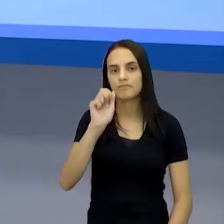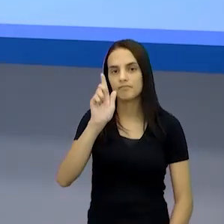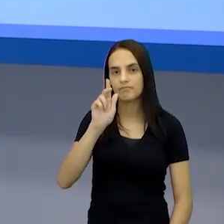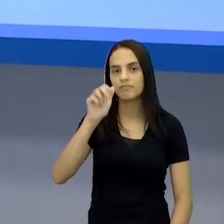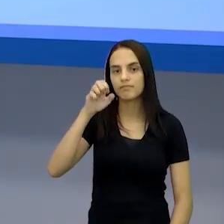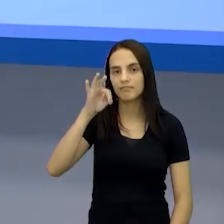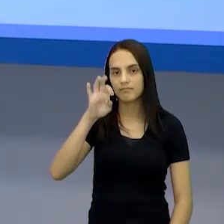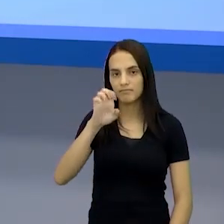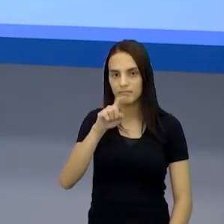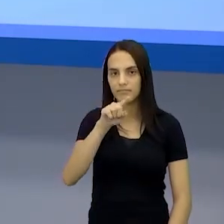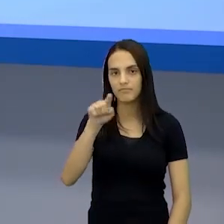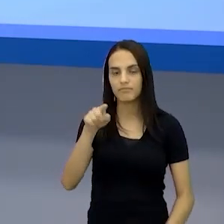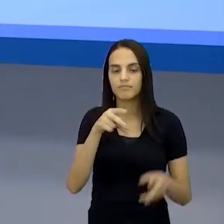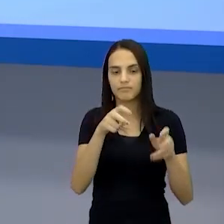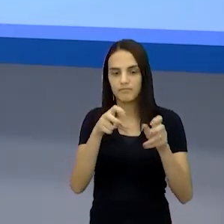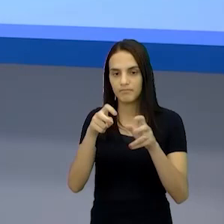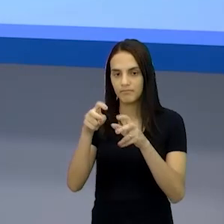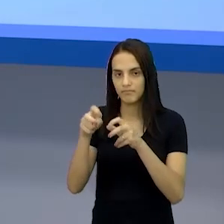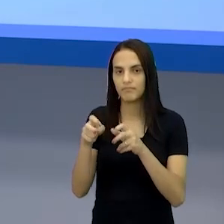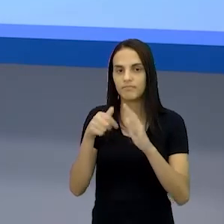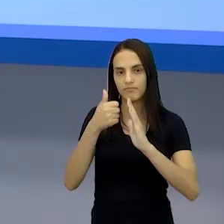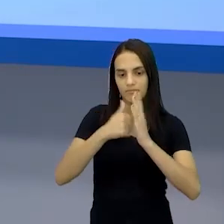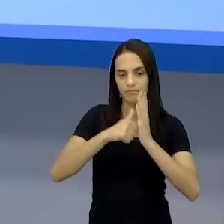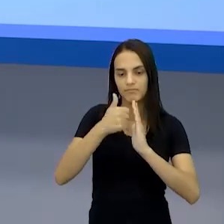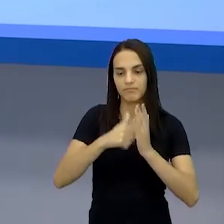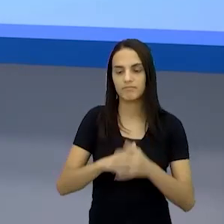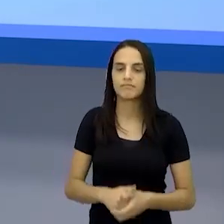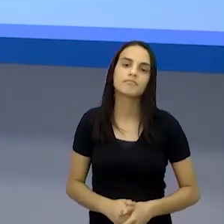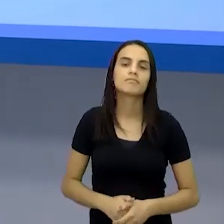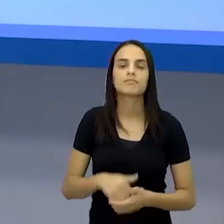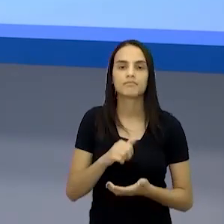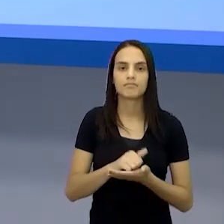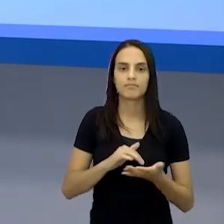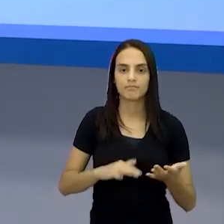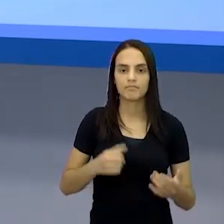vocês vão perceber, né, e vão avaliar aí da